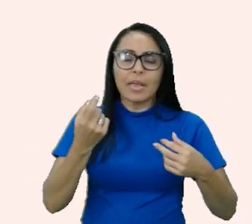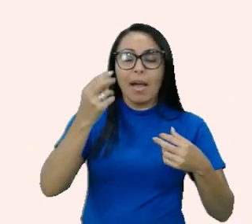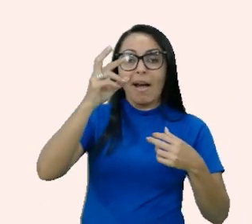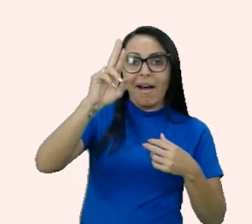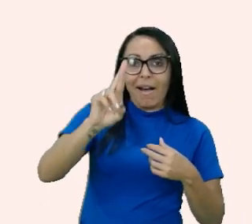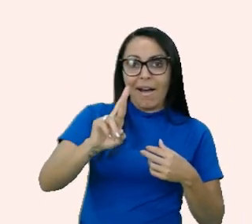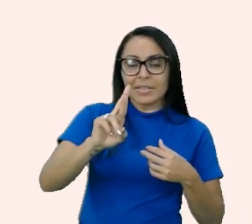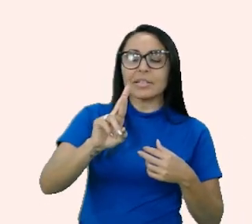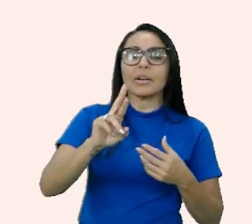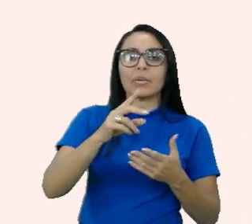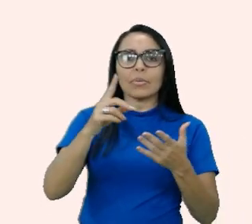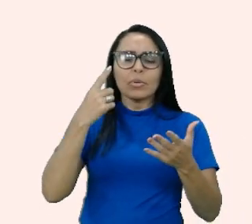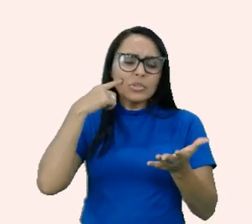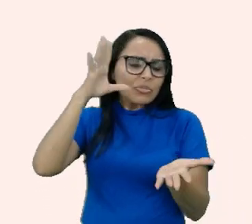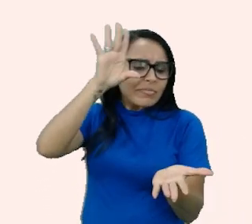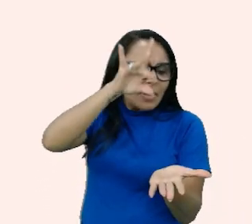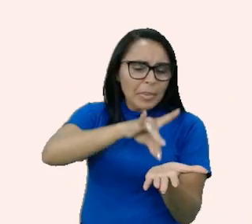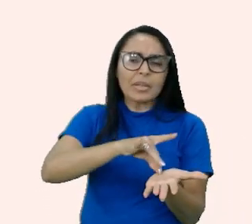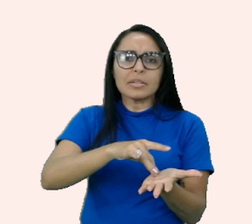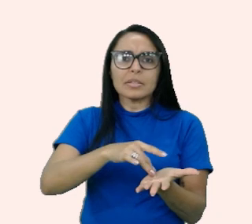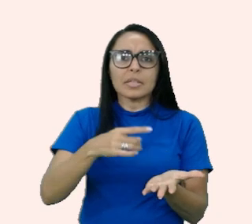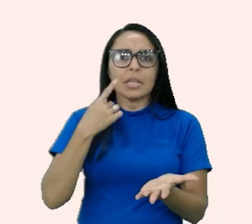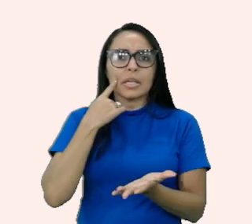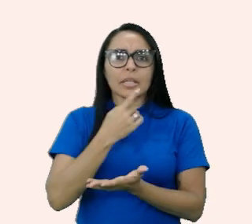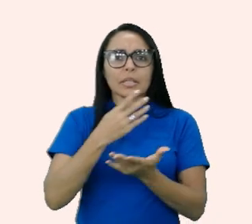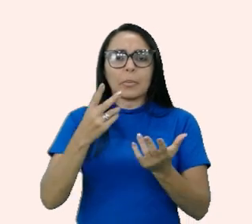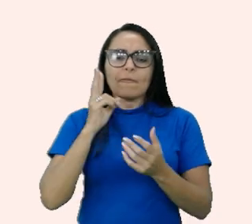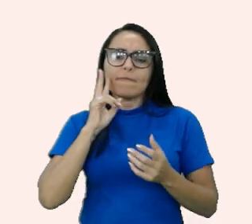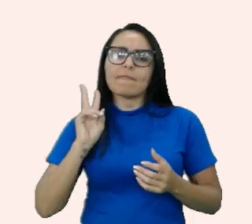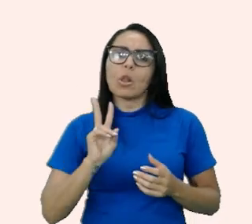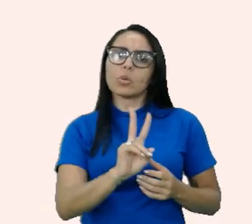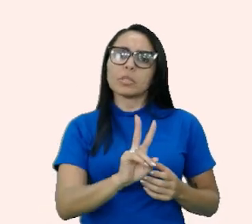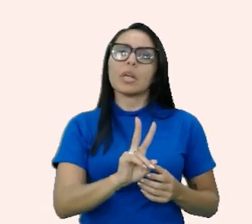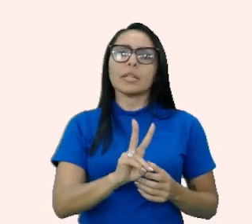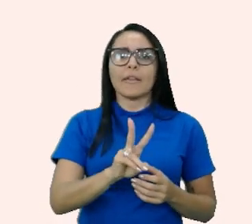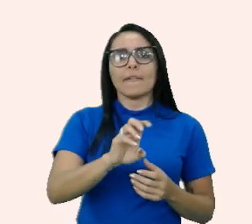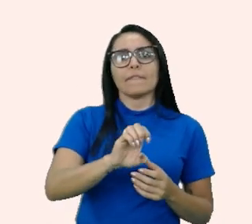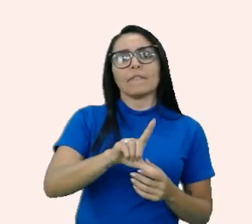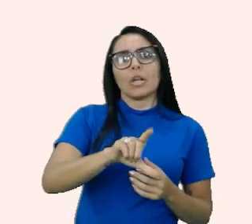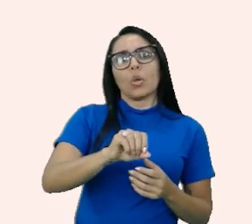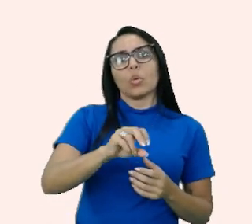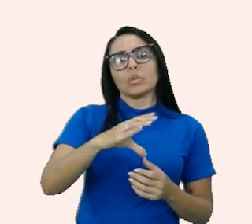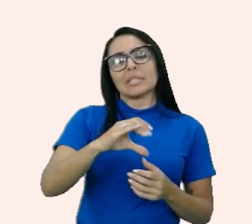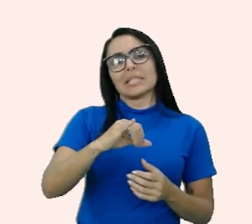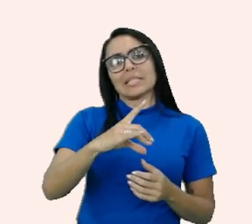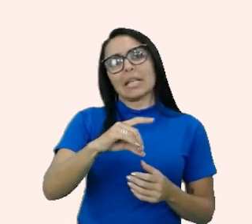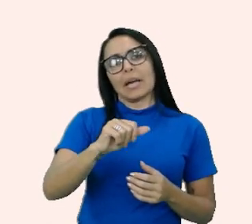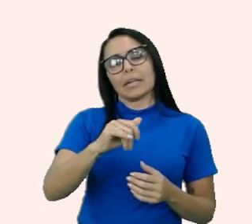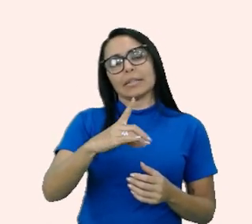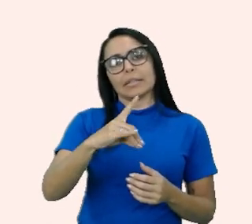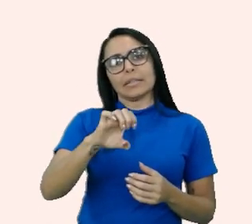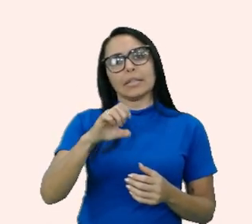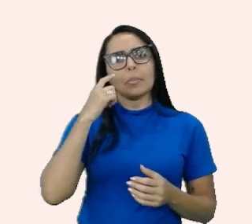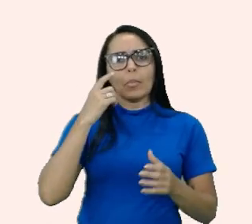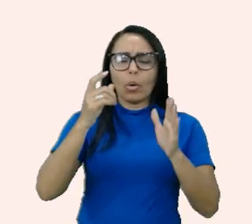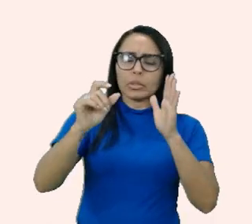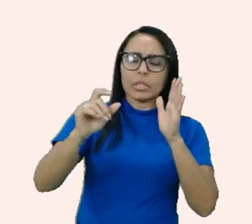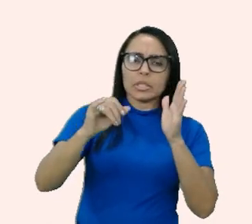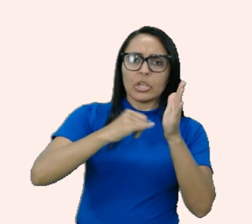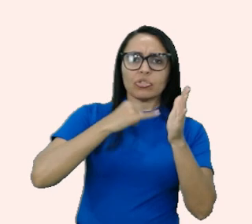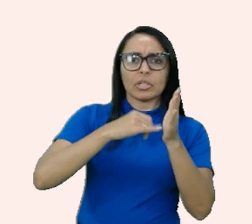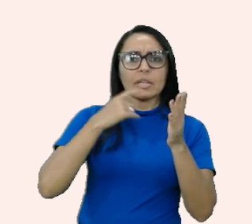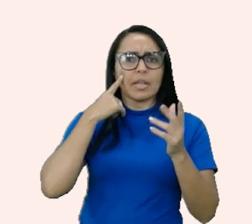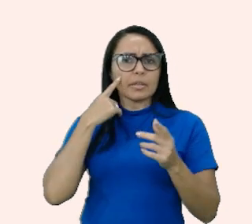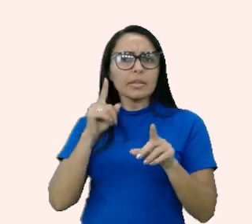razão estabelecida, que a gente chama de velocidade. Essa razão, meu povo, ela também pode ser escrita como está aqui ao lado,